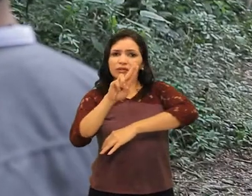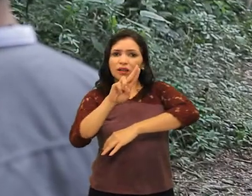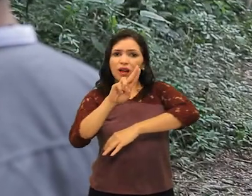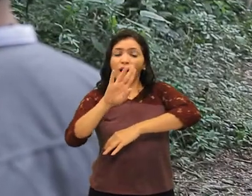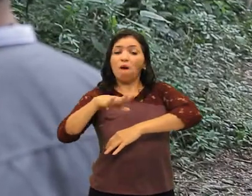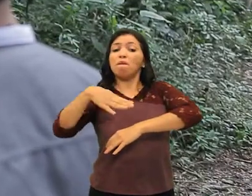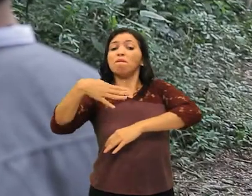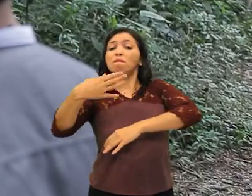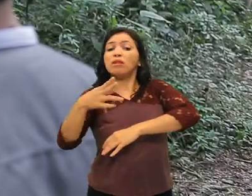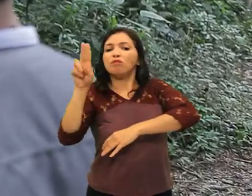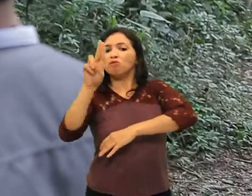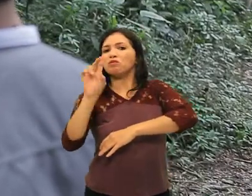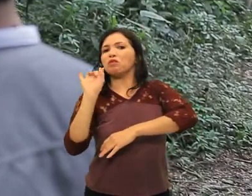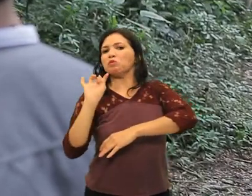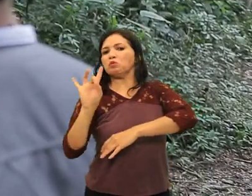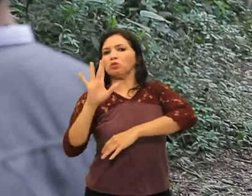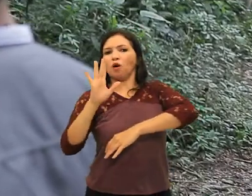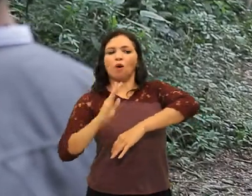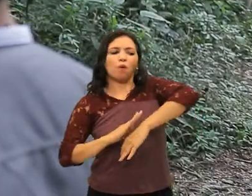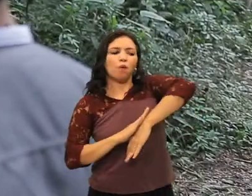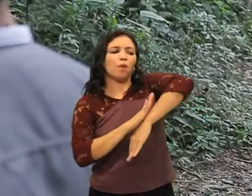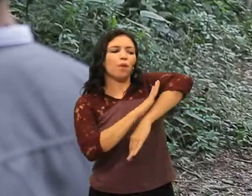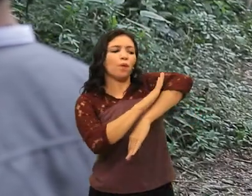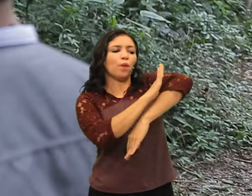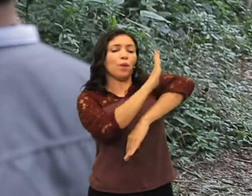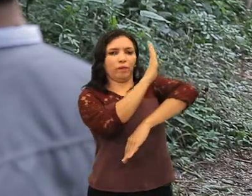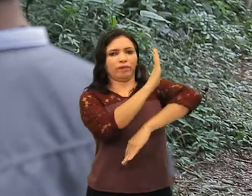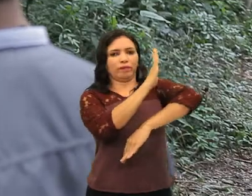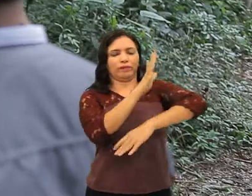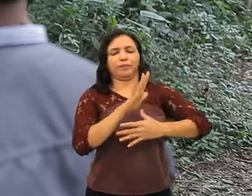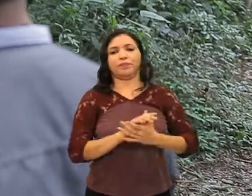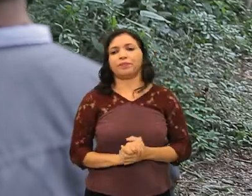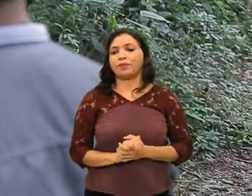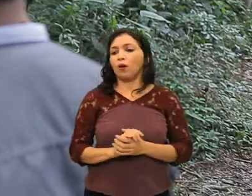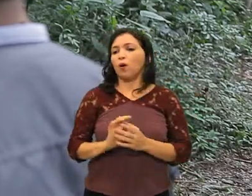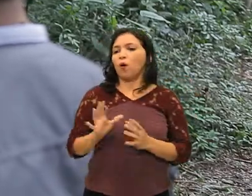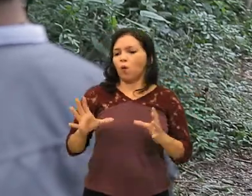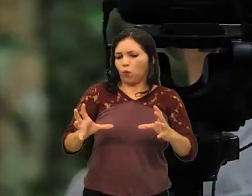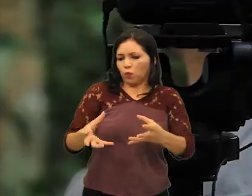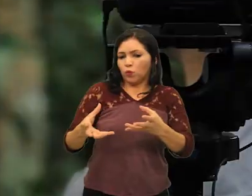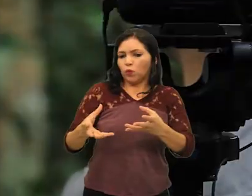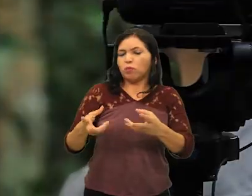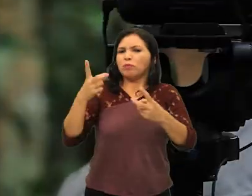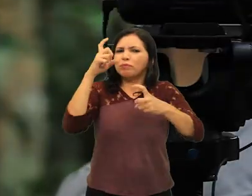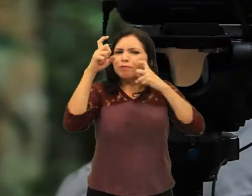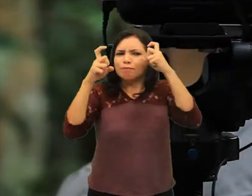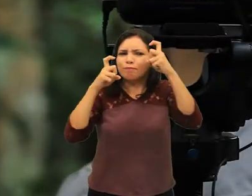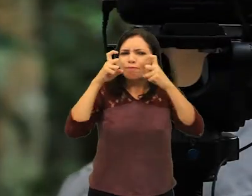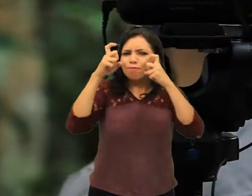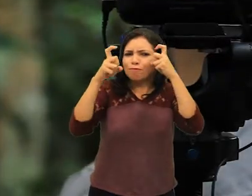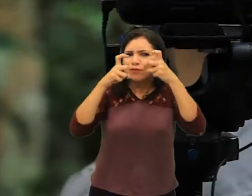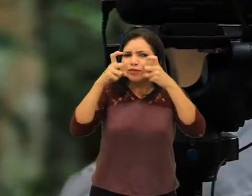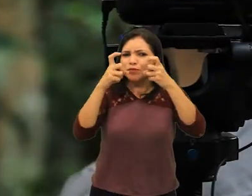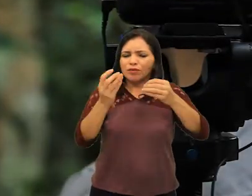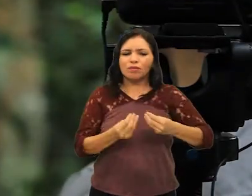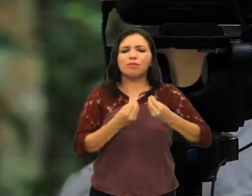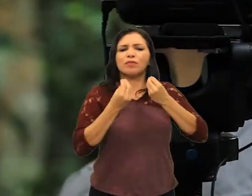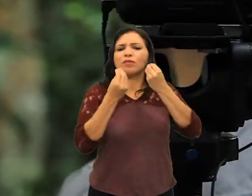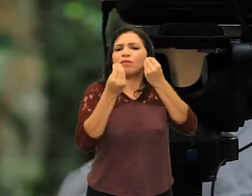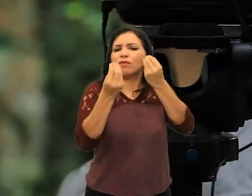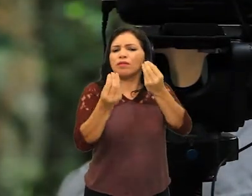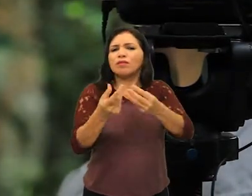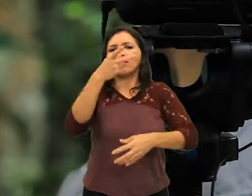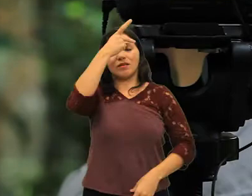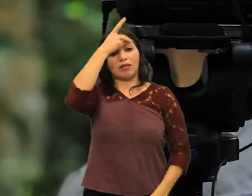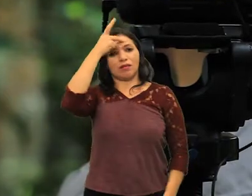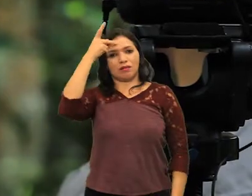A comissão, ela se preocupa, né, ela tem esse caráter formativo, né, para levar essas informações